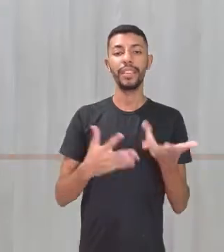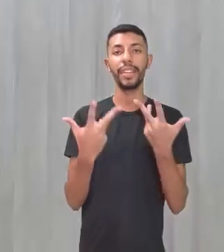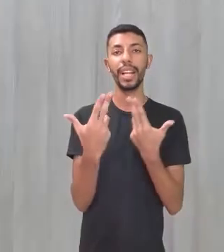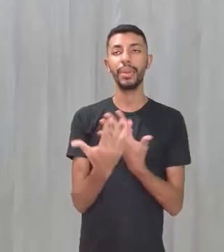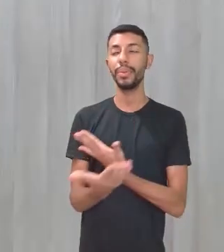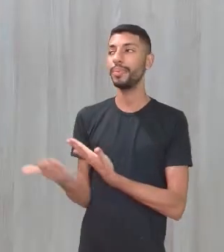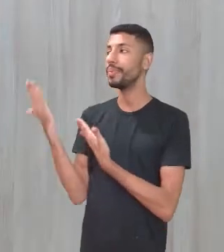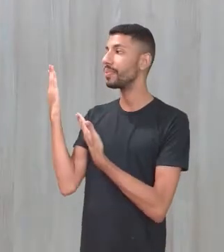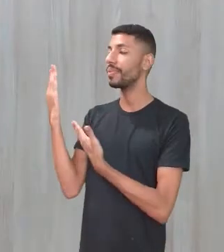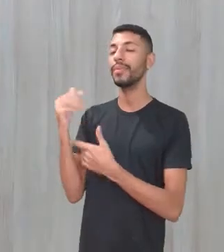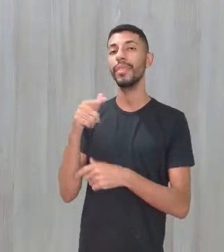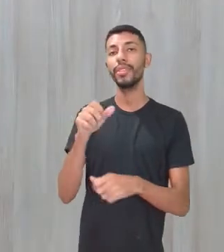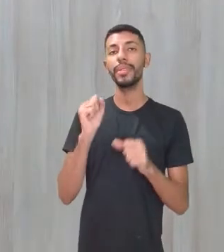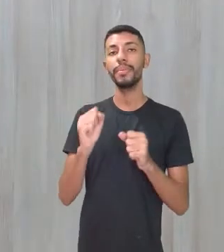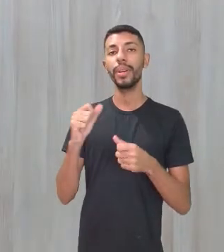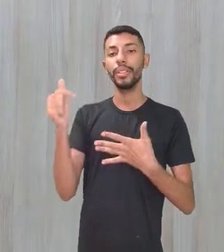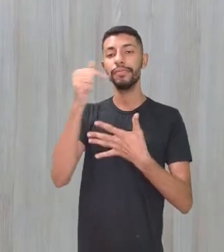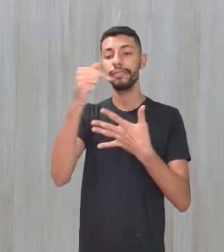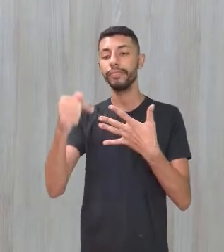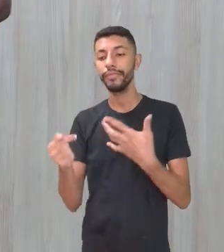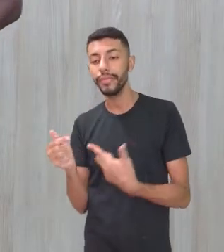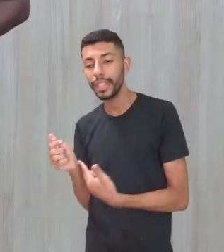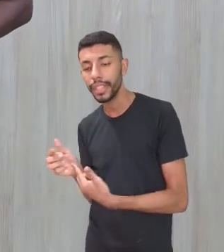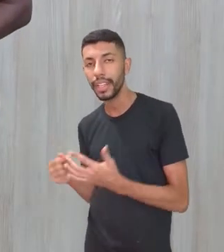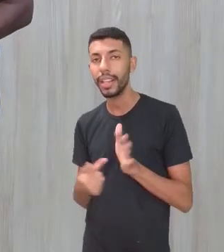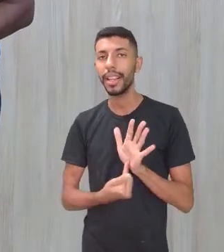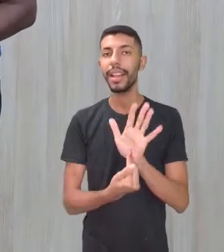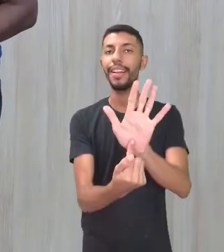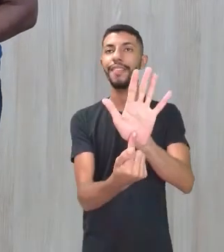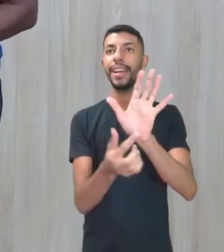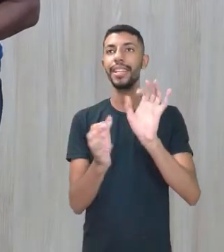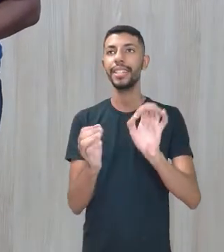leva alguns elementos. Aqui, no caso,